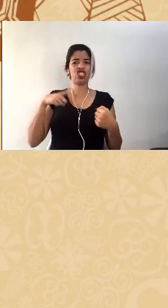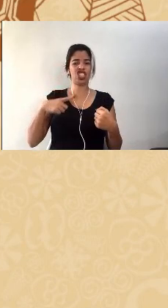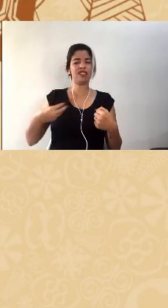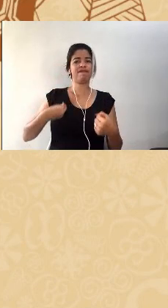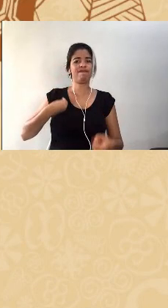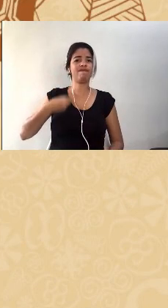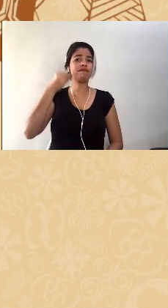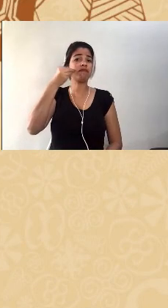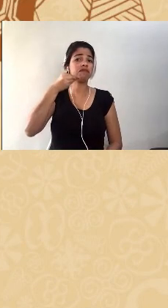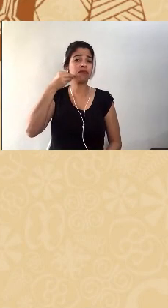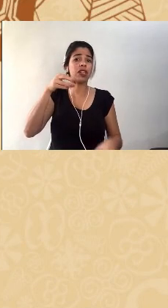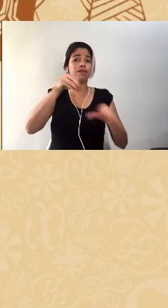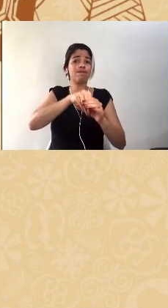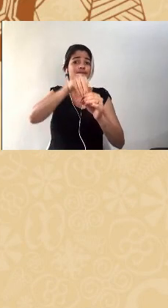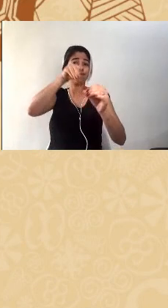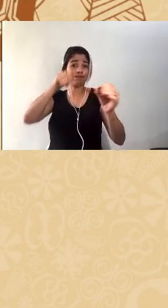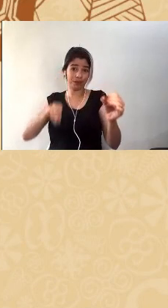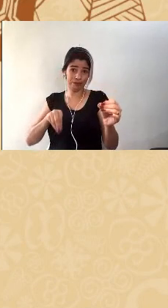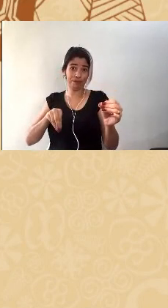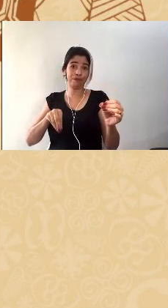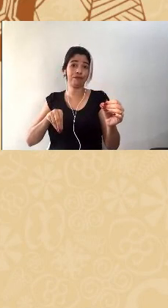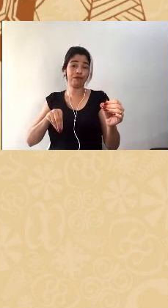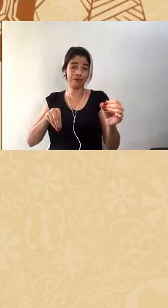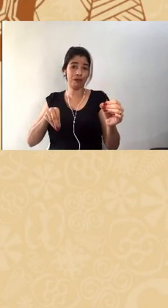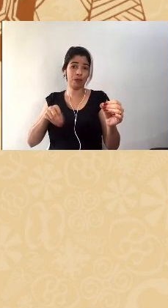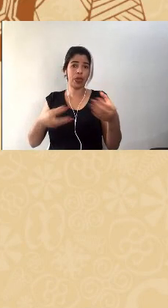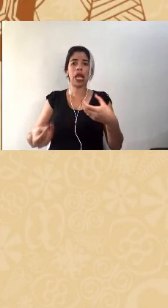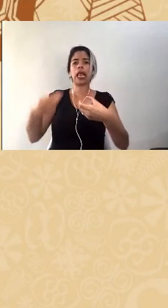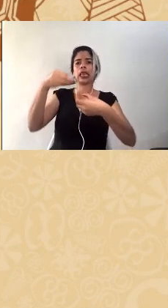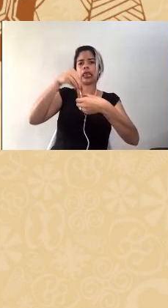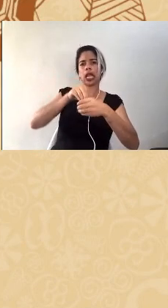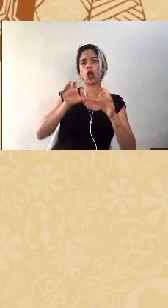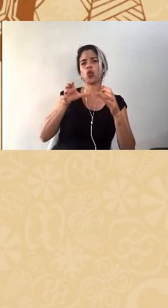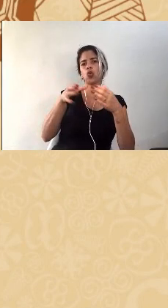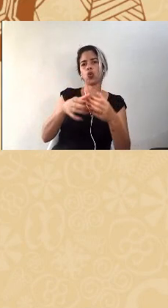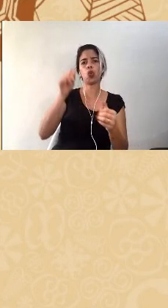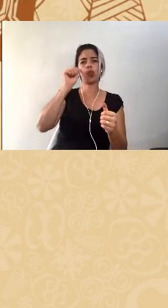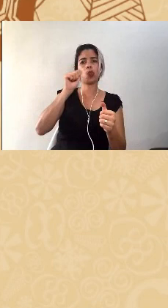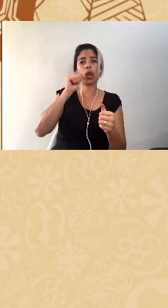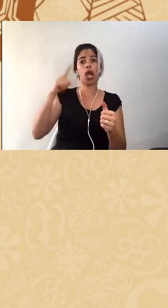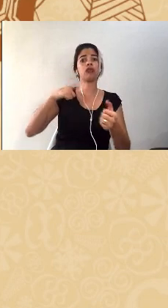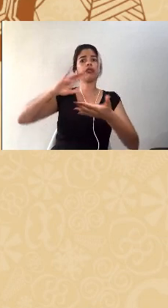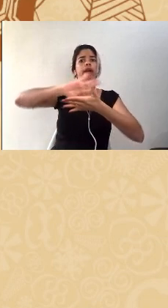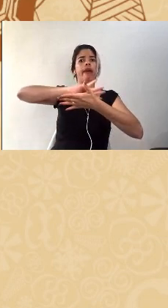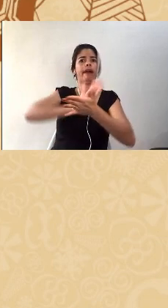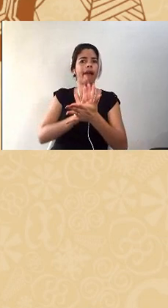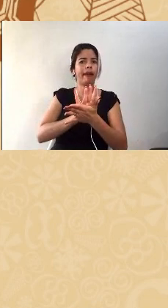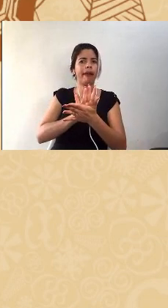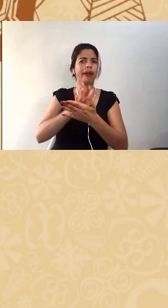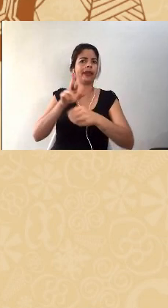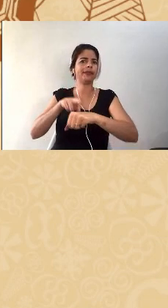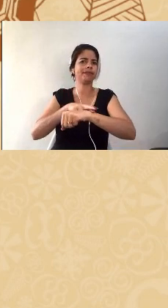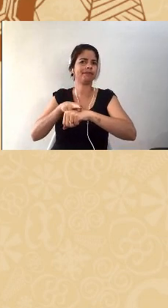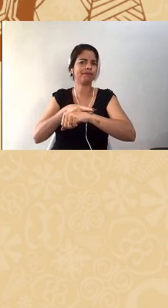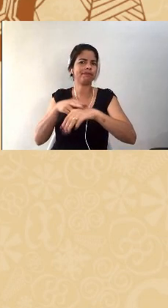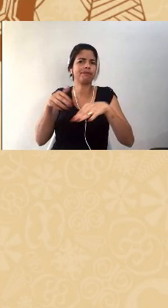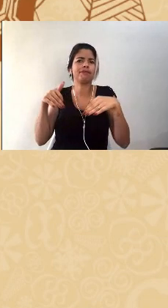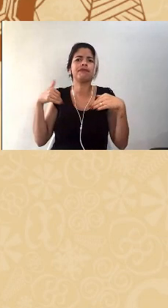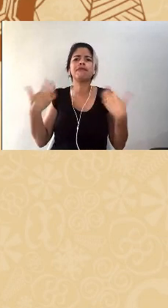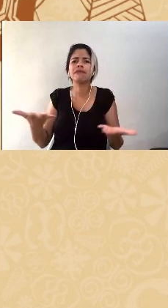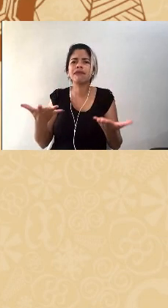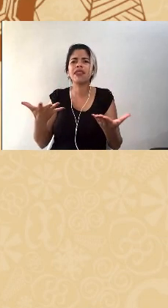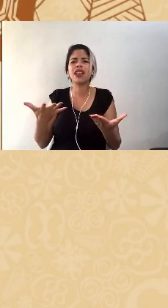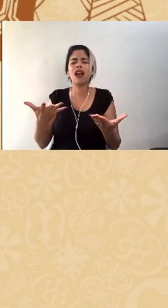vivenciavam o sexismo. Né? Dentro do movimento feminista, vivenciavam o racismo. Então, é desse lugar,